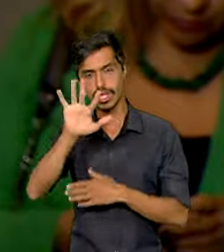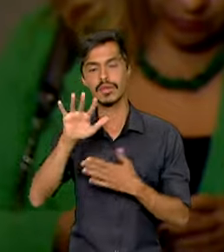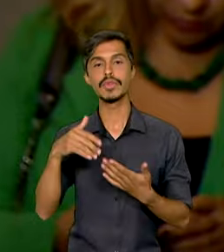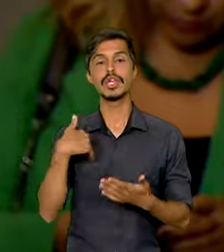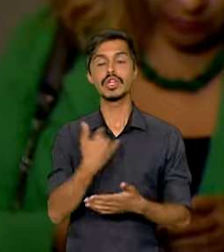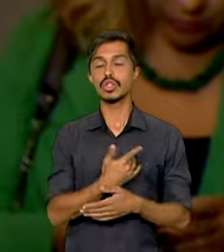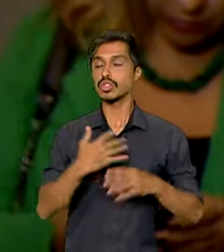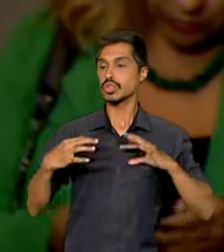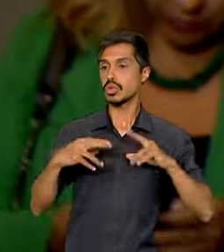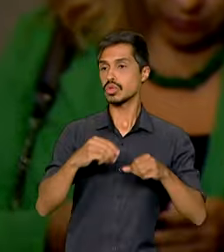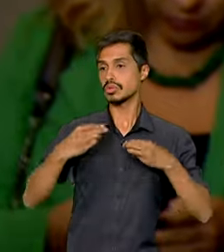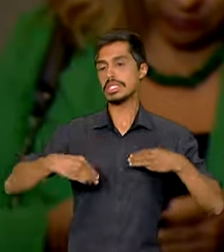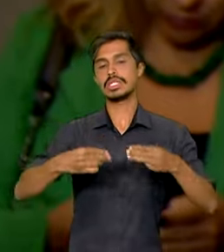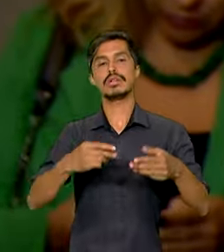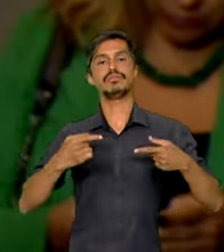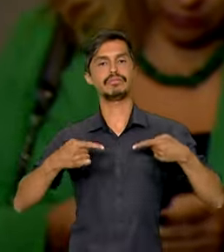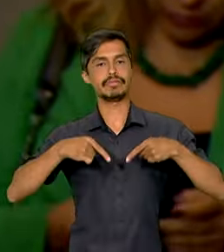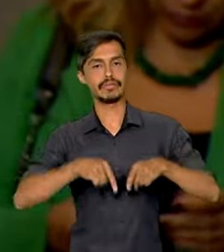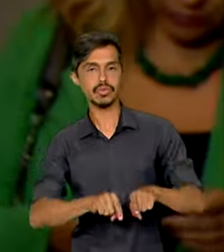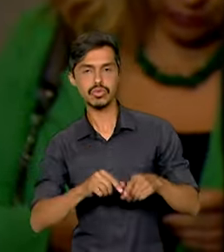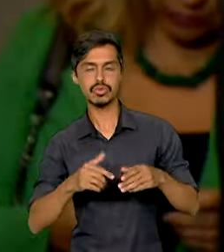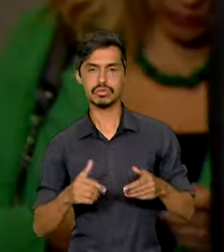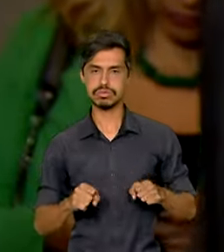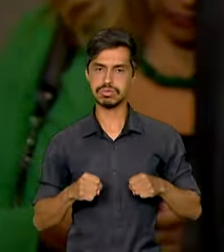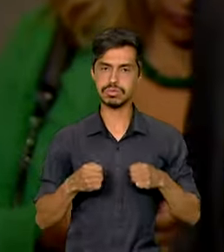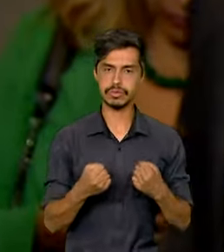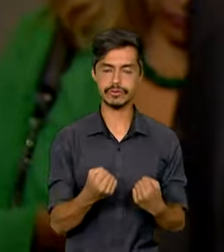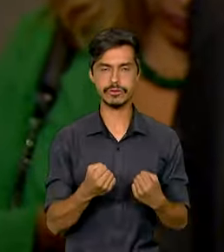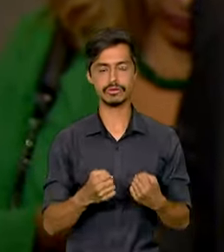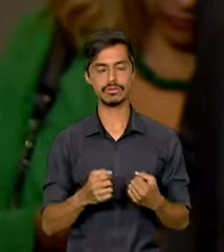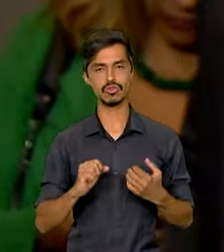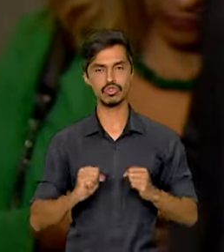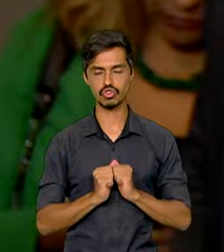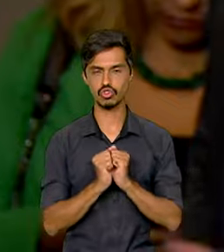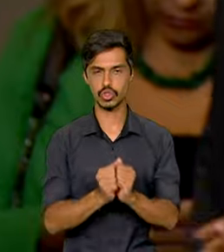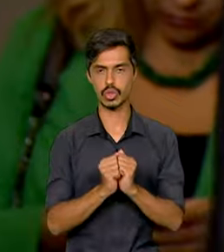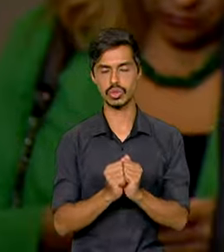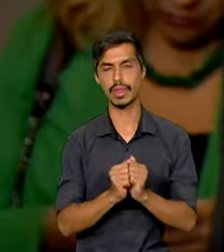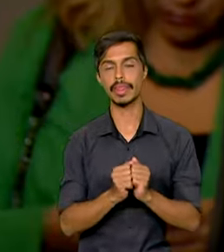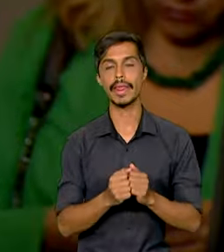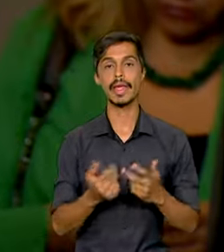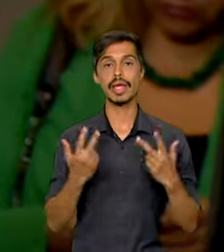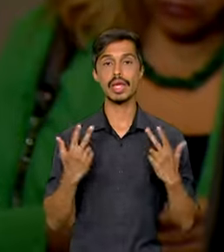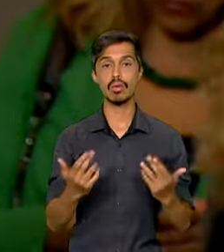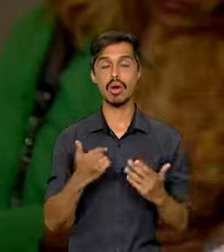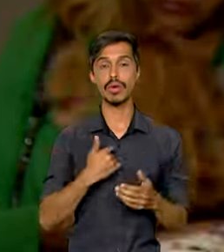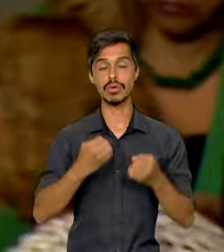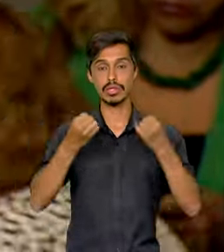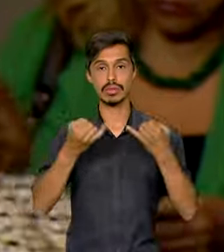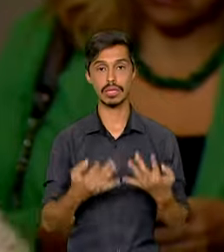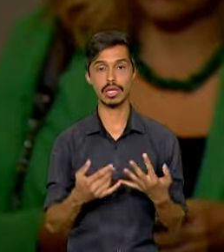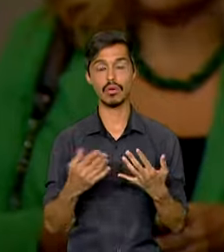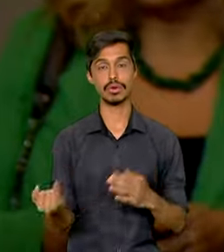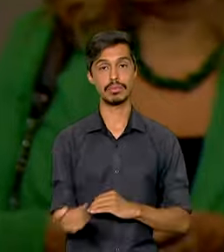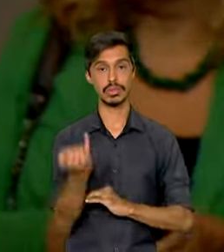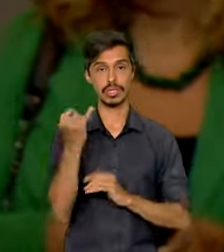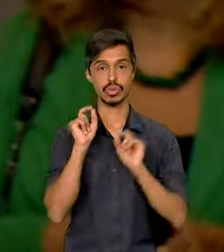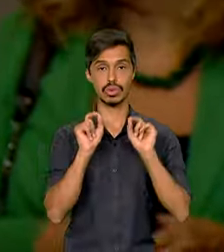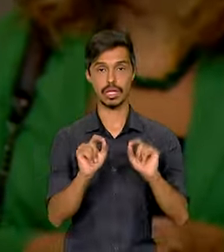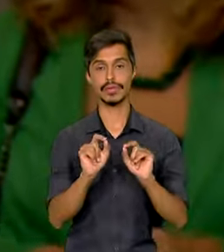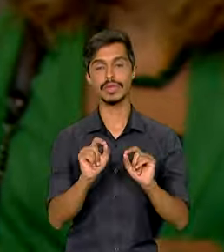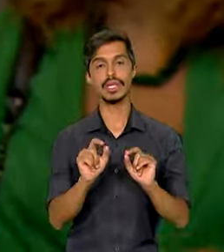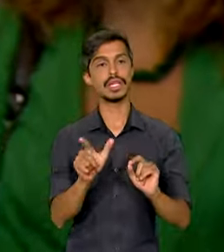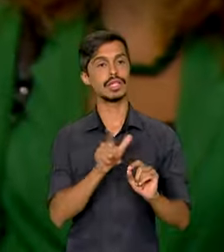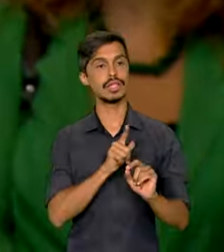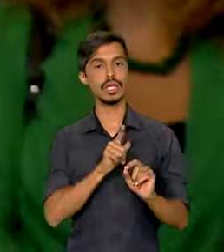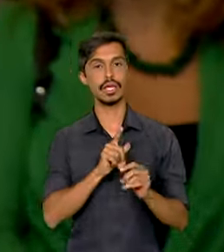desse esforço, todo o nosso governo está participando desse esforço, da mesma maneira, como eu disse, que é fundamental termos